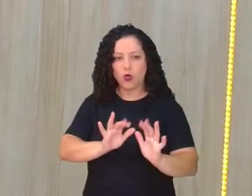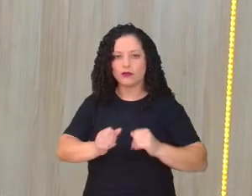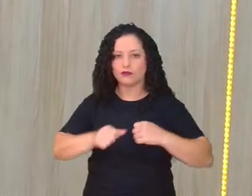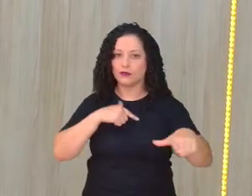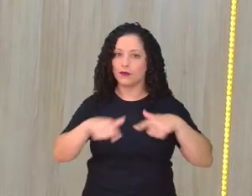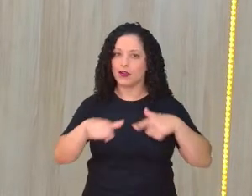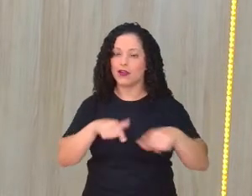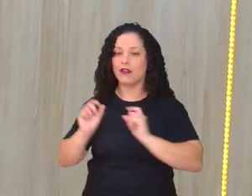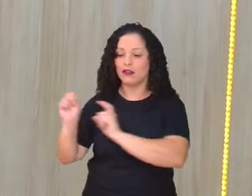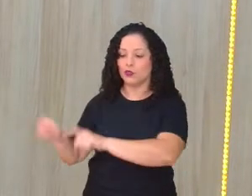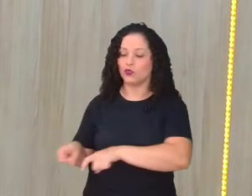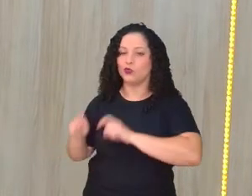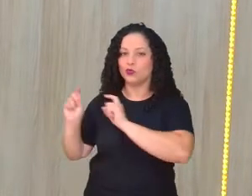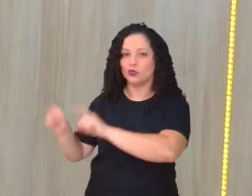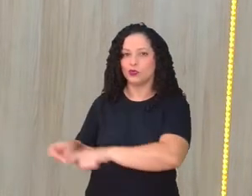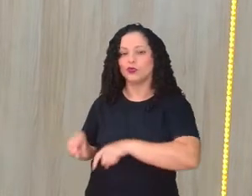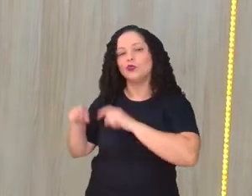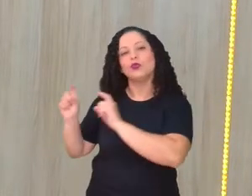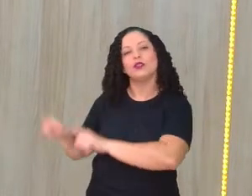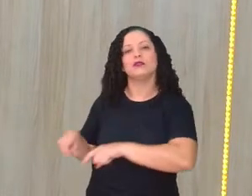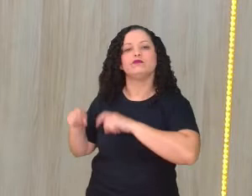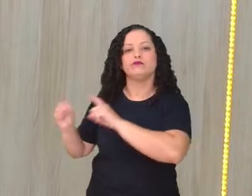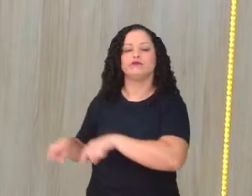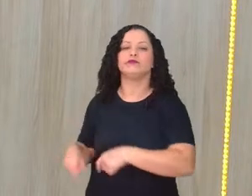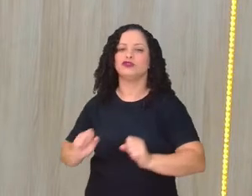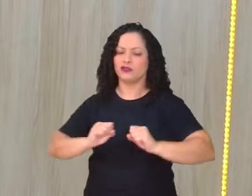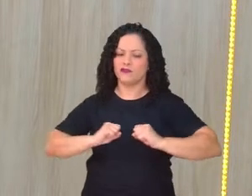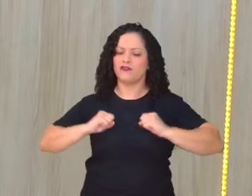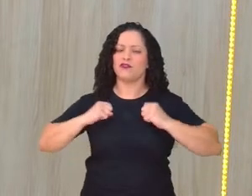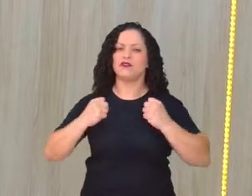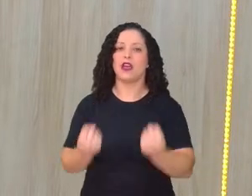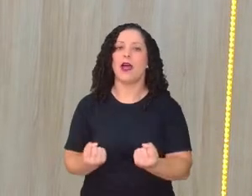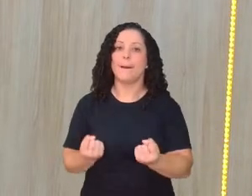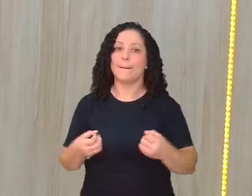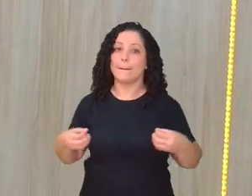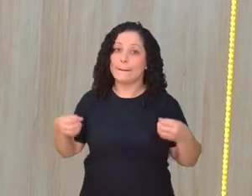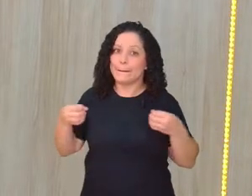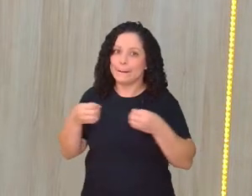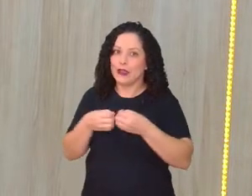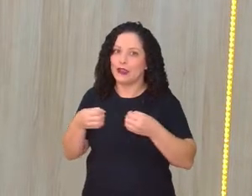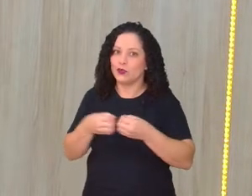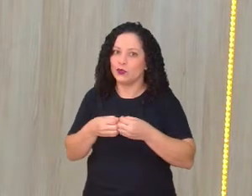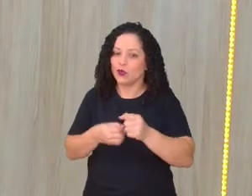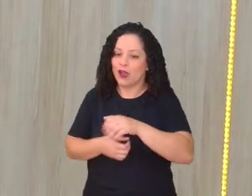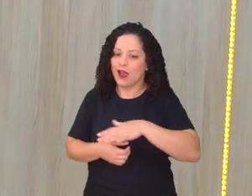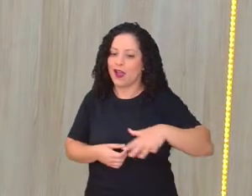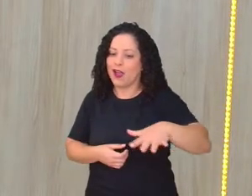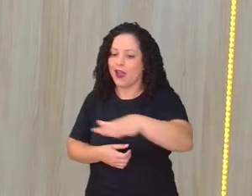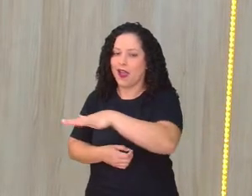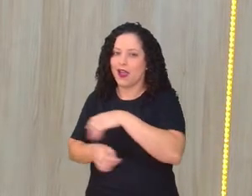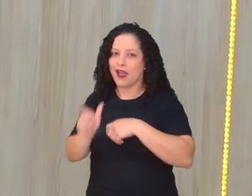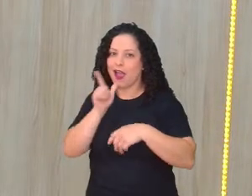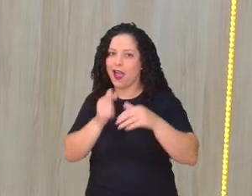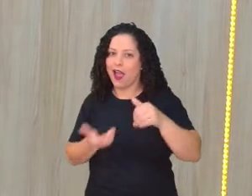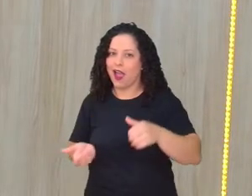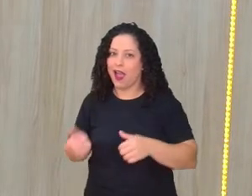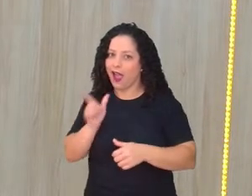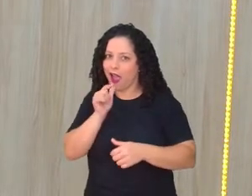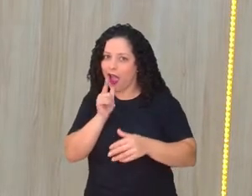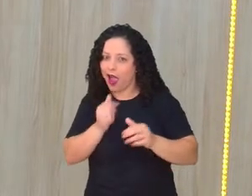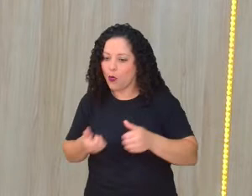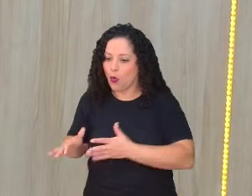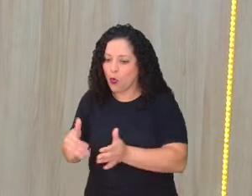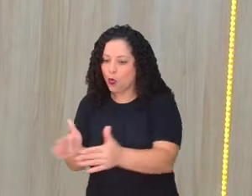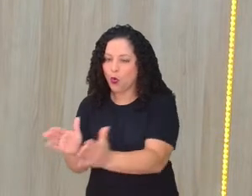agricultura, eles vão se sedentarizar, mas vão tentar fazer isso próximo a locais que eram fontes, né, de muita água